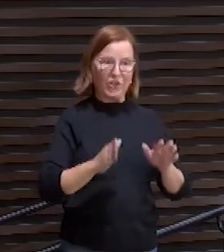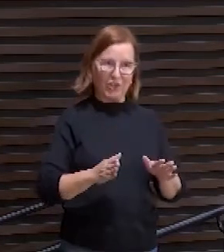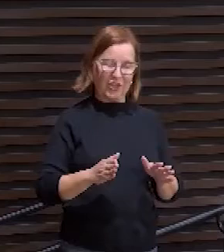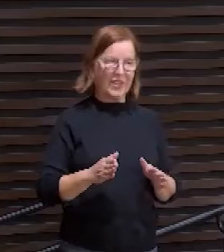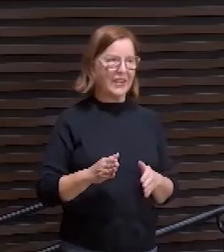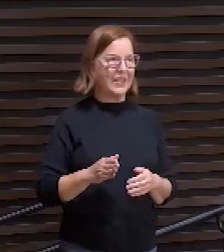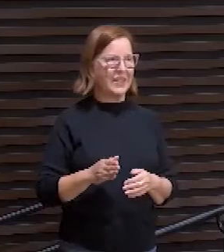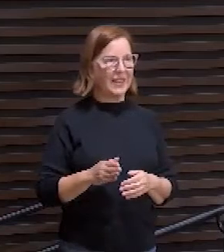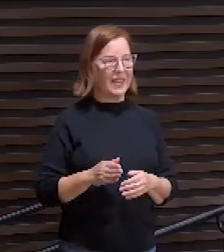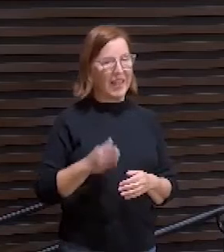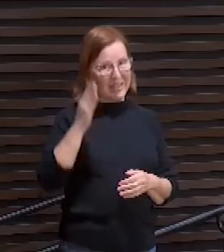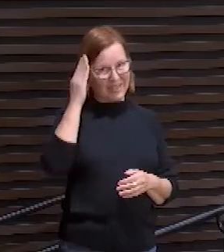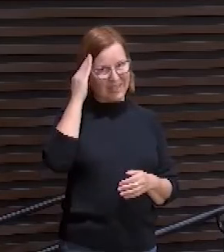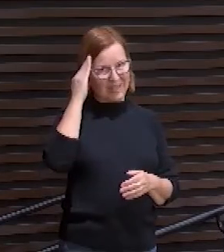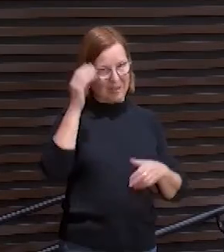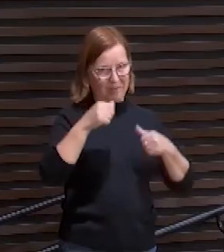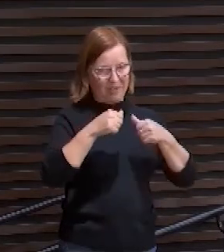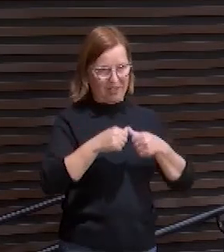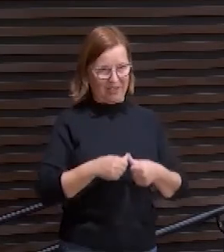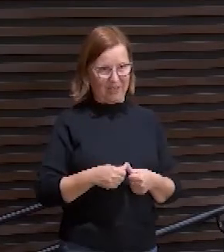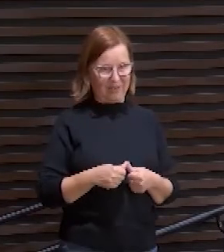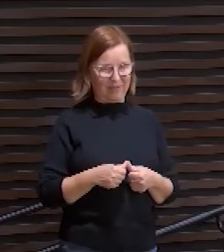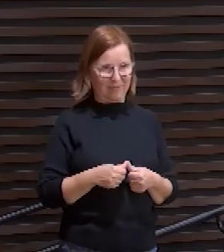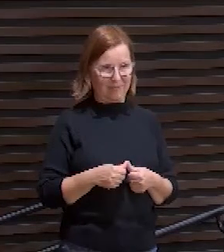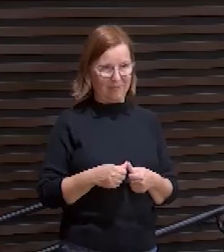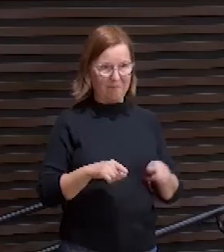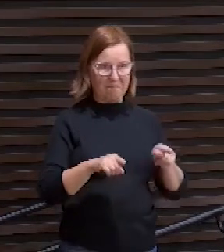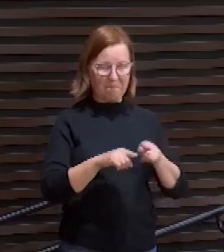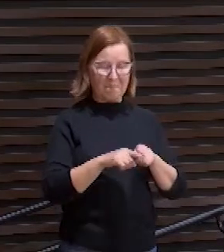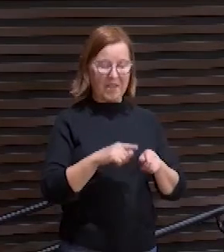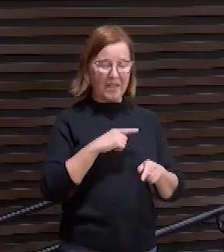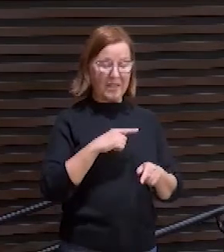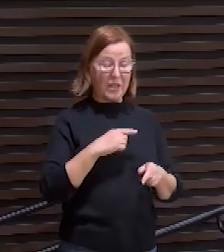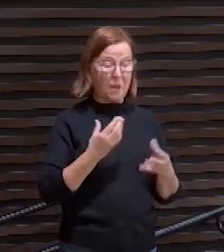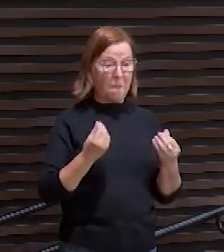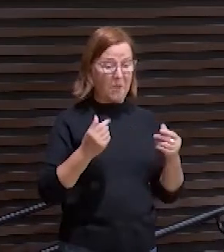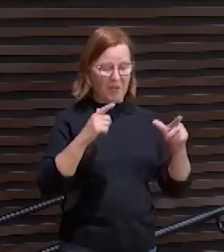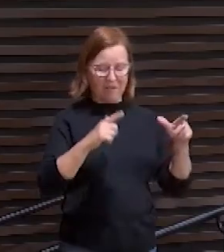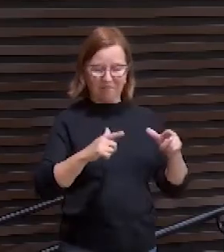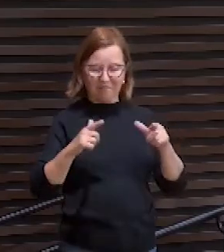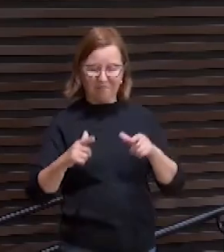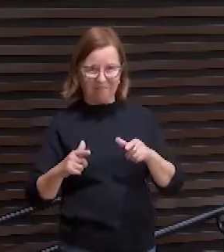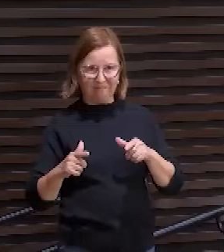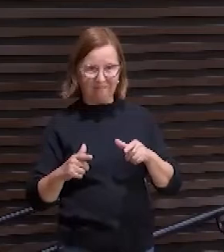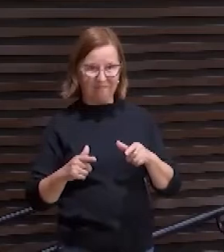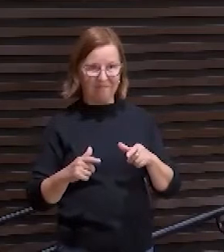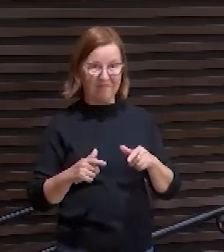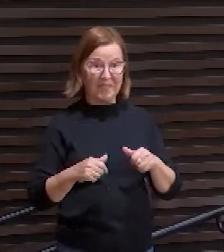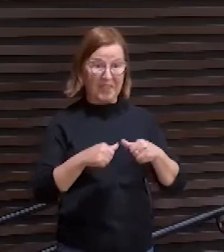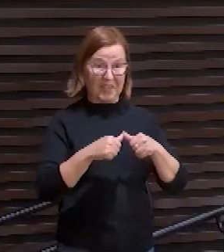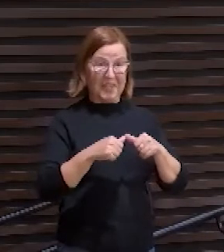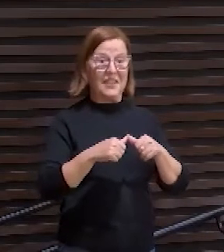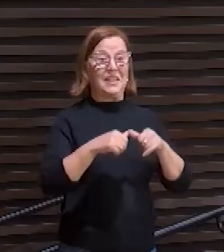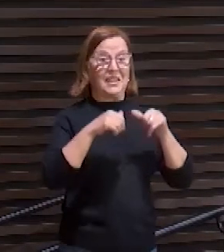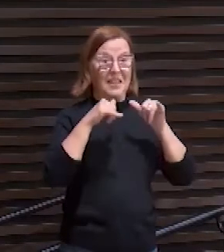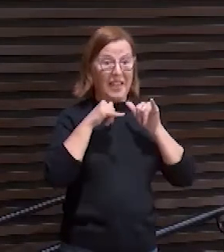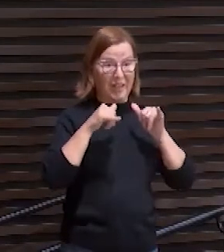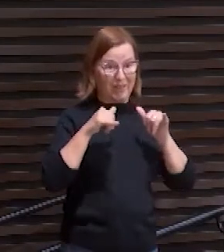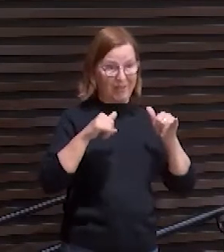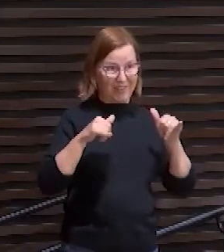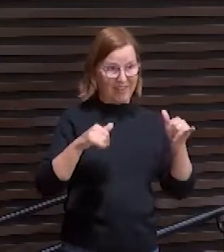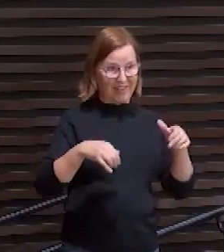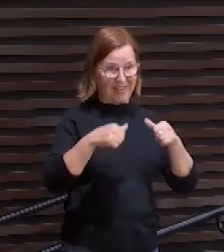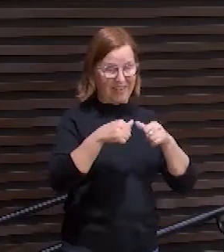não é novidade. Mas em muitos lugares, o que está sendo anunciado é